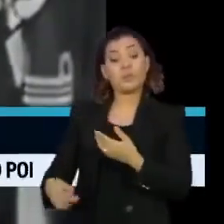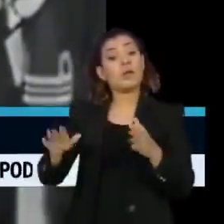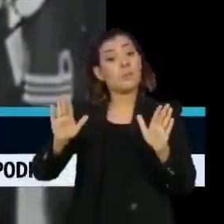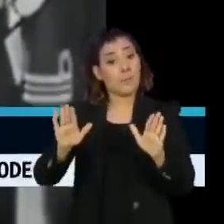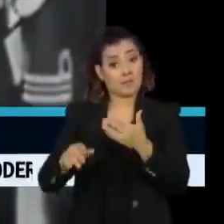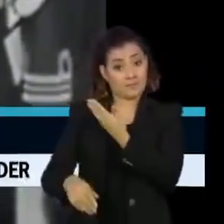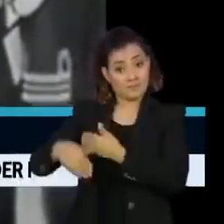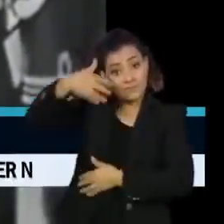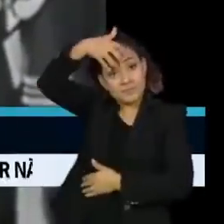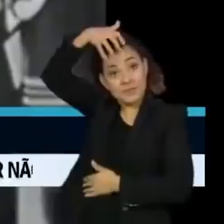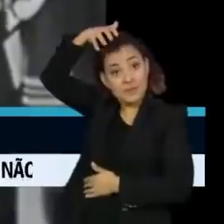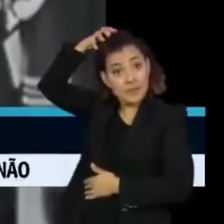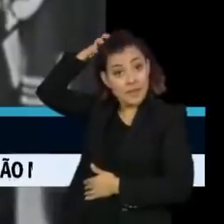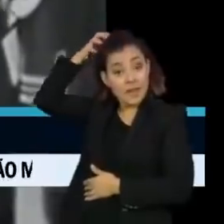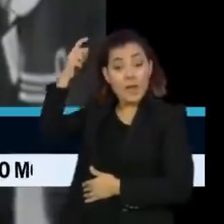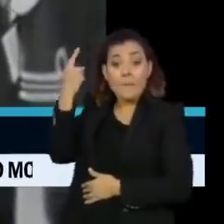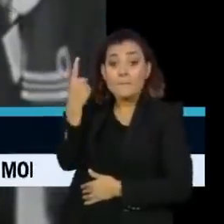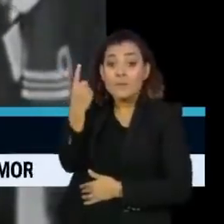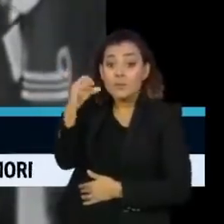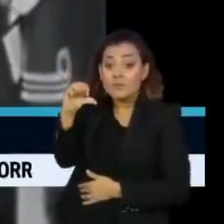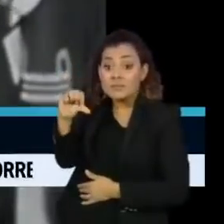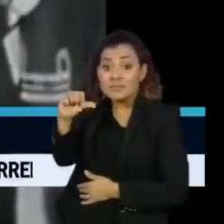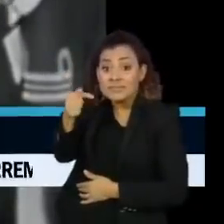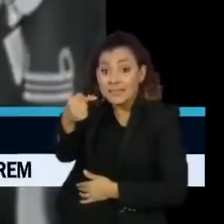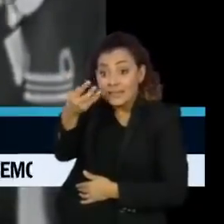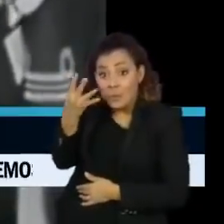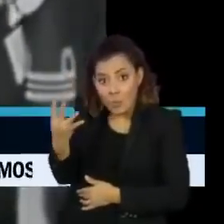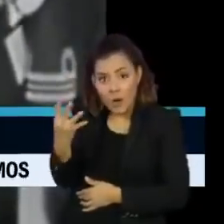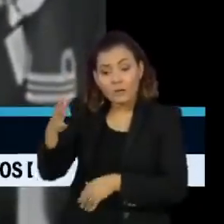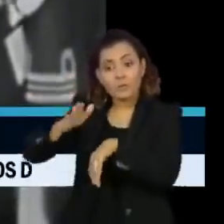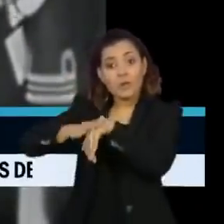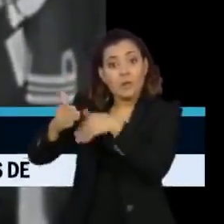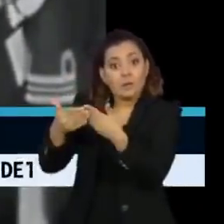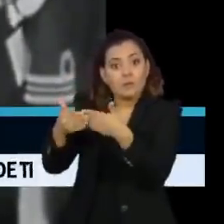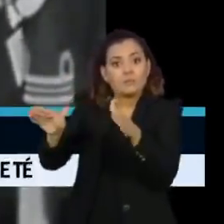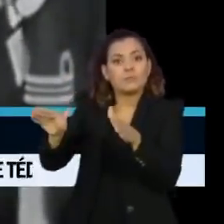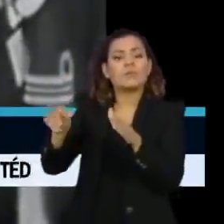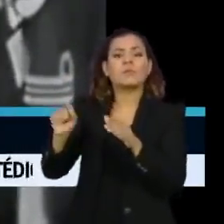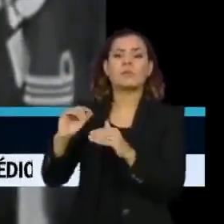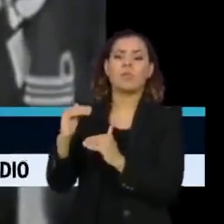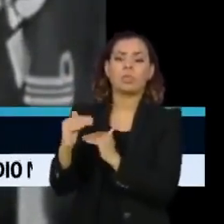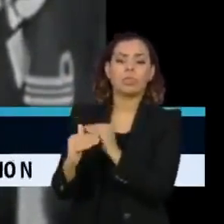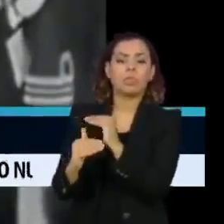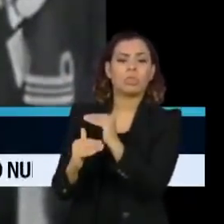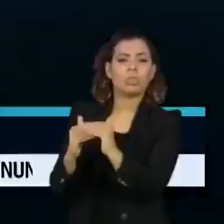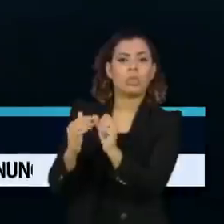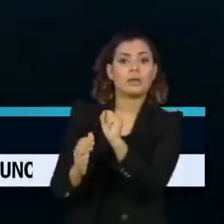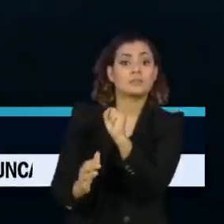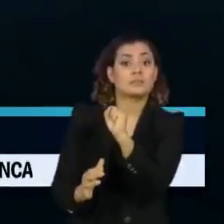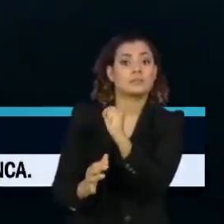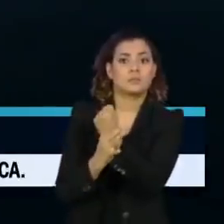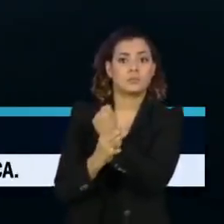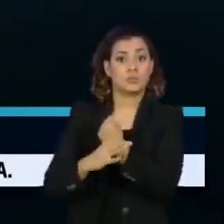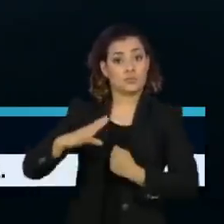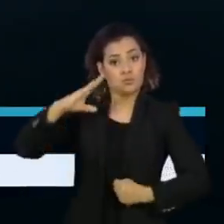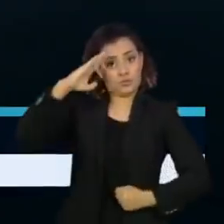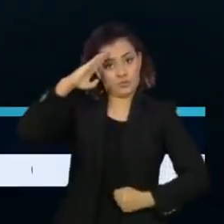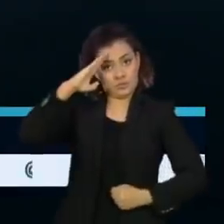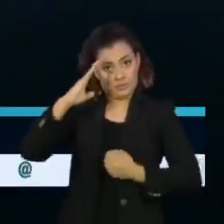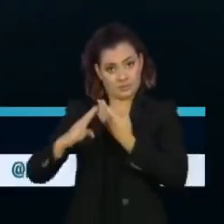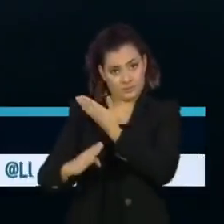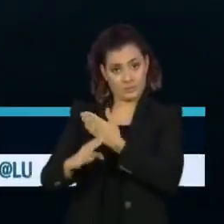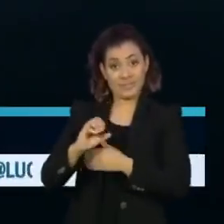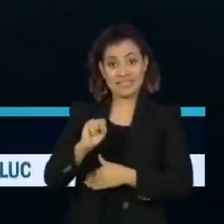de Geisel, que em 1974 anunciou a política da abertura lenta, gradual e segura, o general Silvio